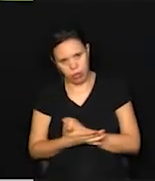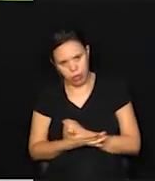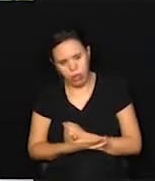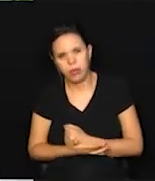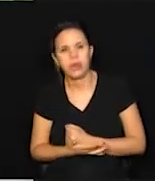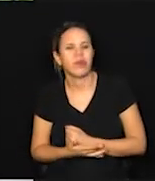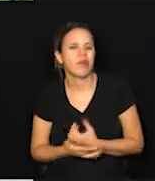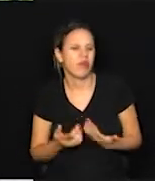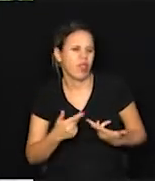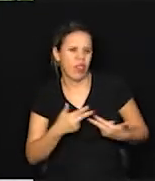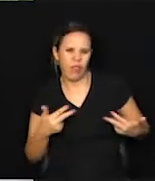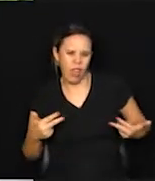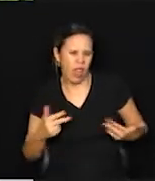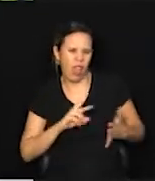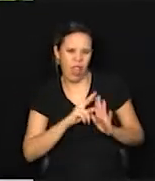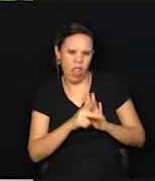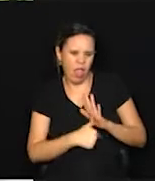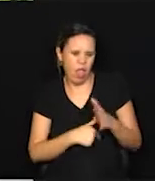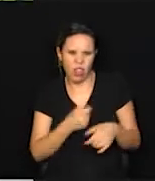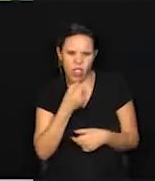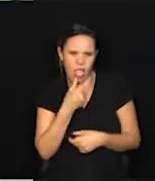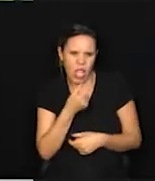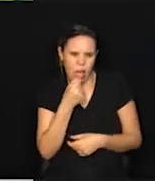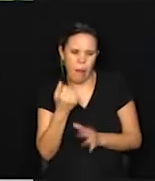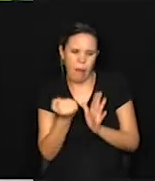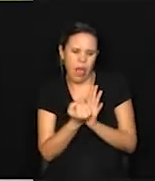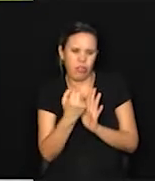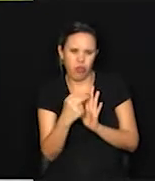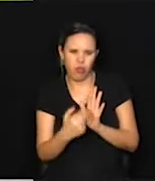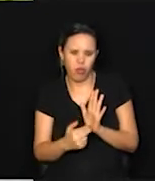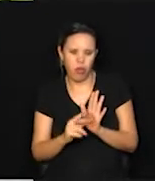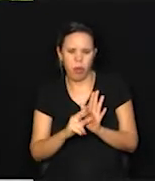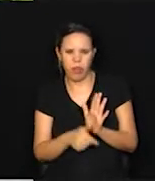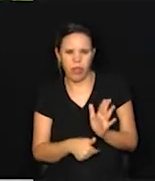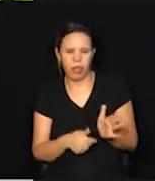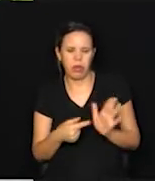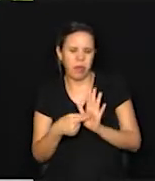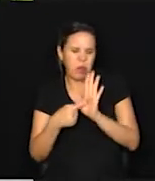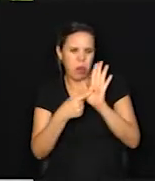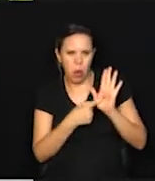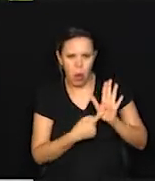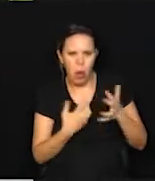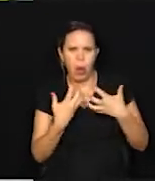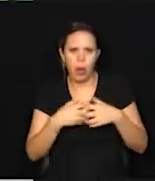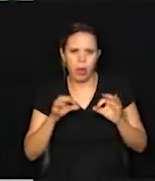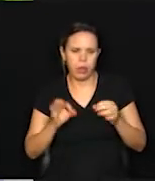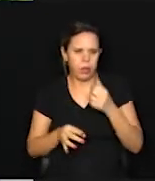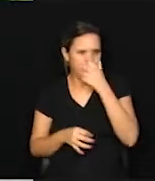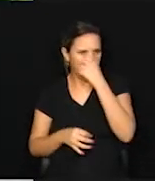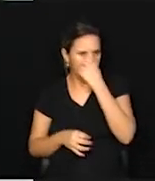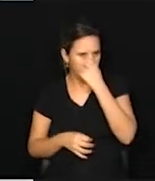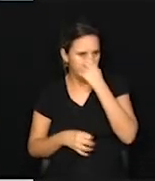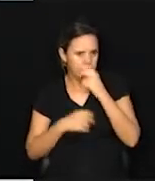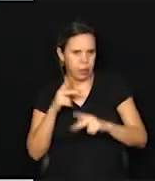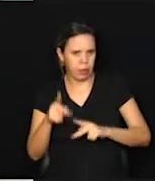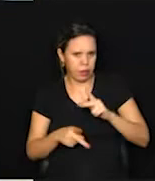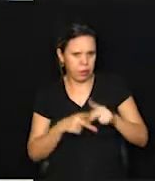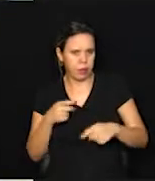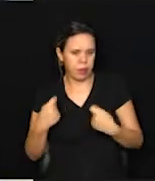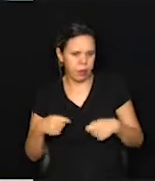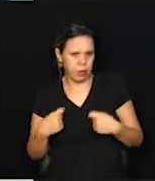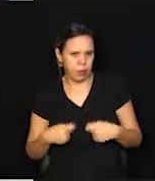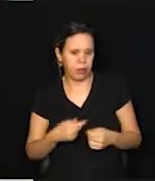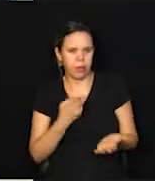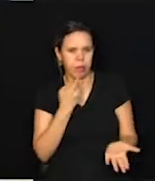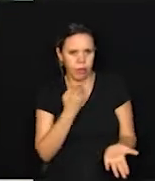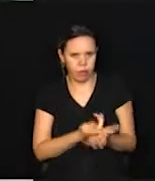falta evidência científica. O que tem evidência que está demonstrado que funciona é para pacientes que precisam de